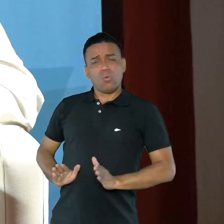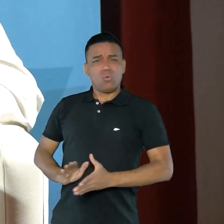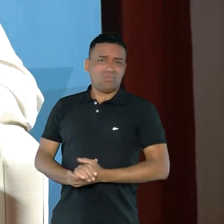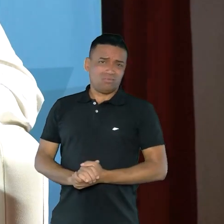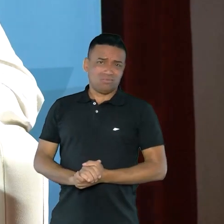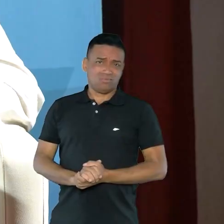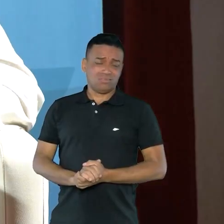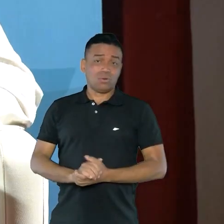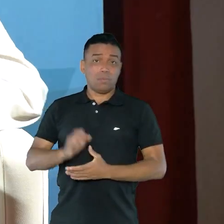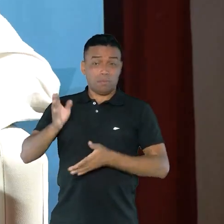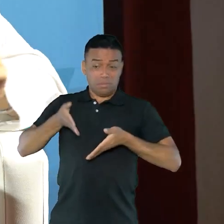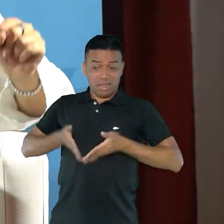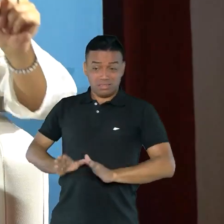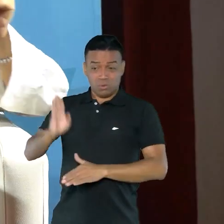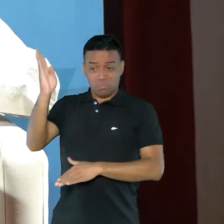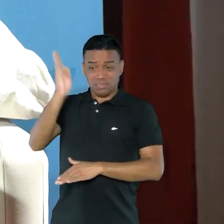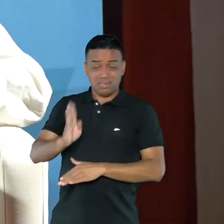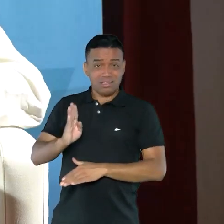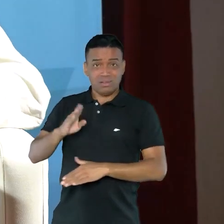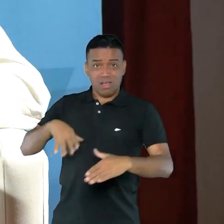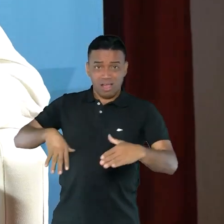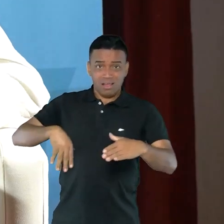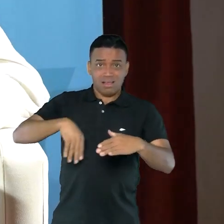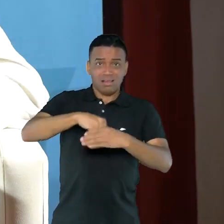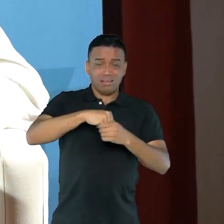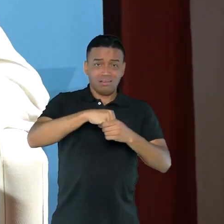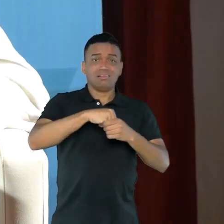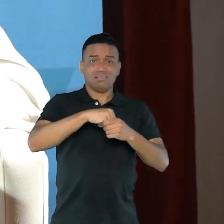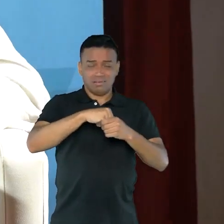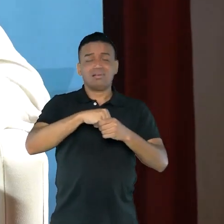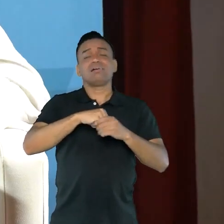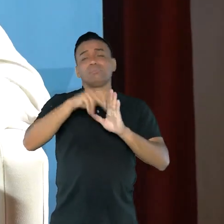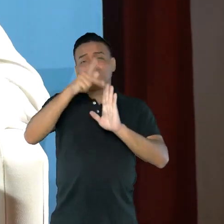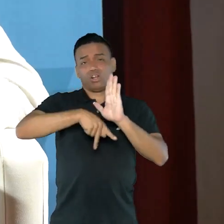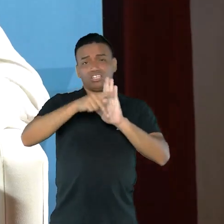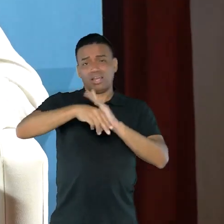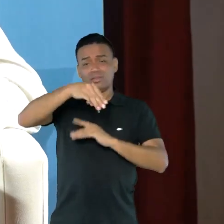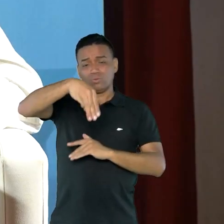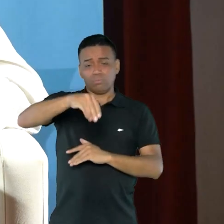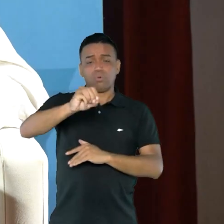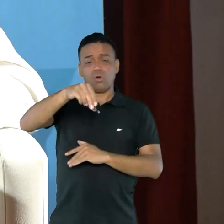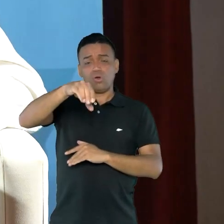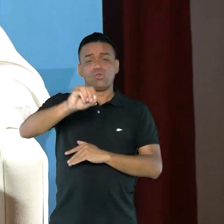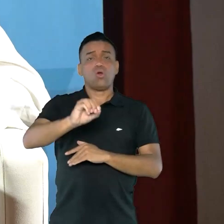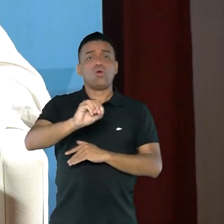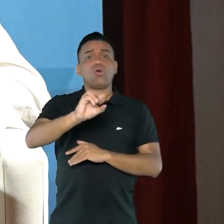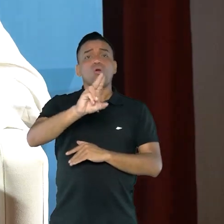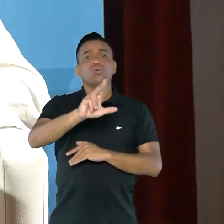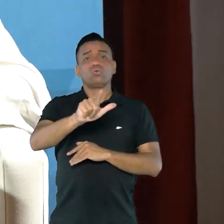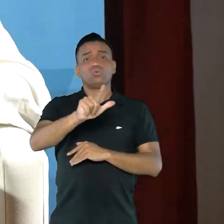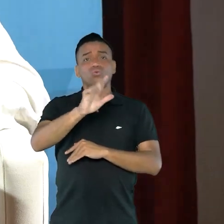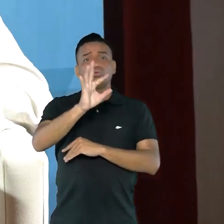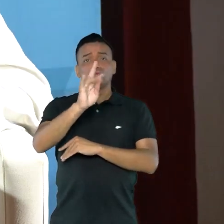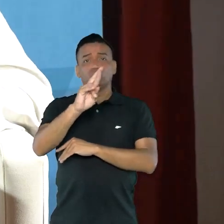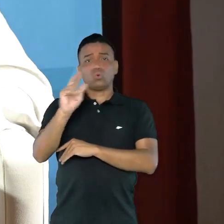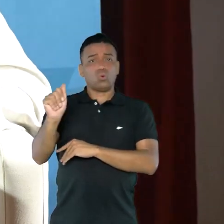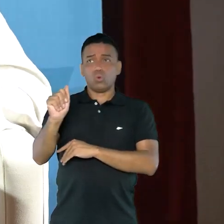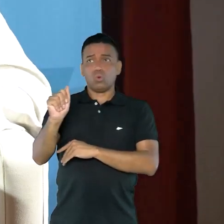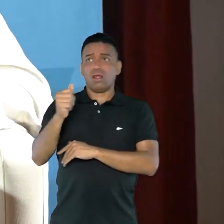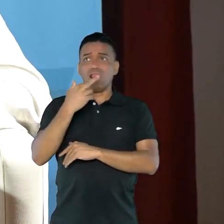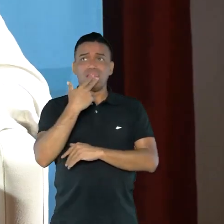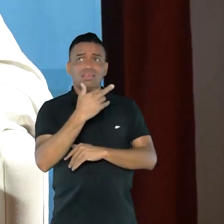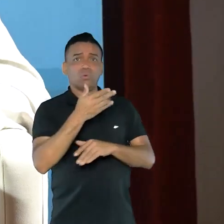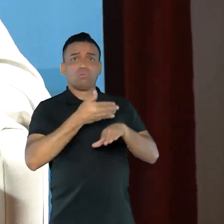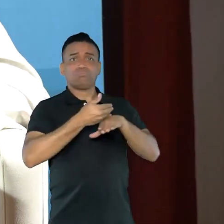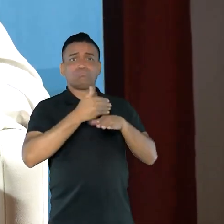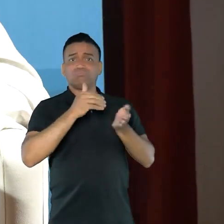brasileiro significava aderir a esse projeto de monocultura, né? E não falar suas línguas, não ter suas práticas